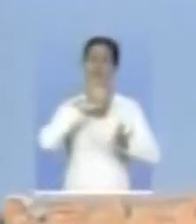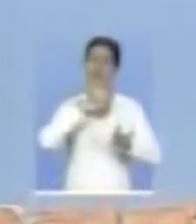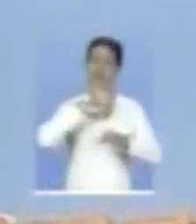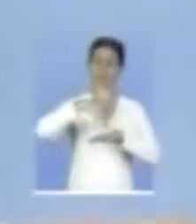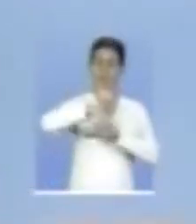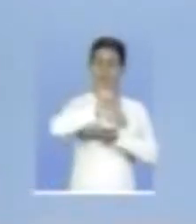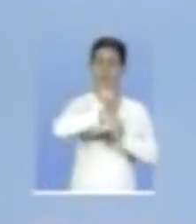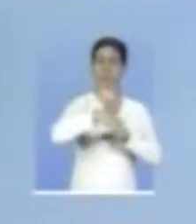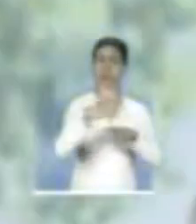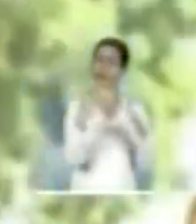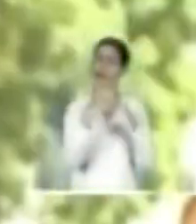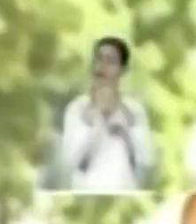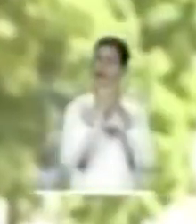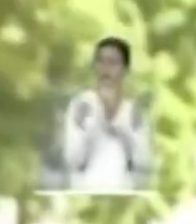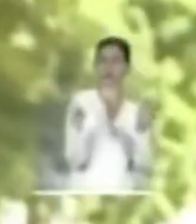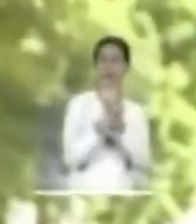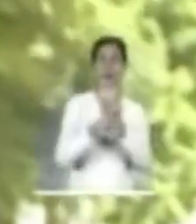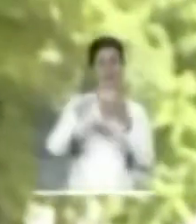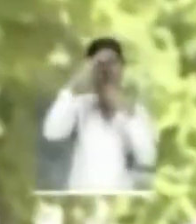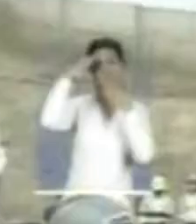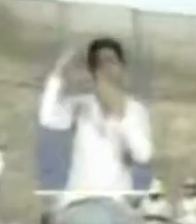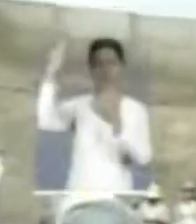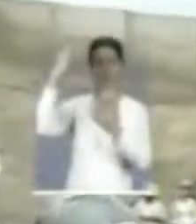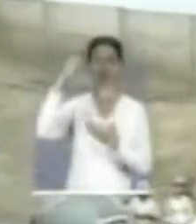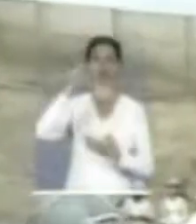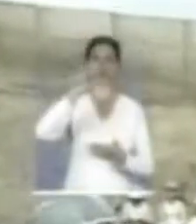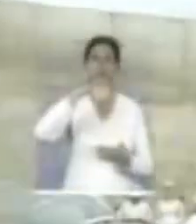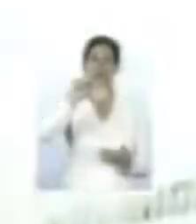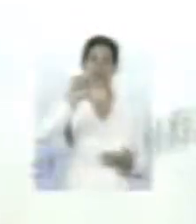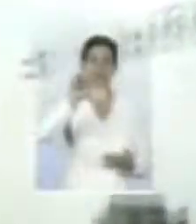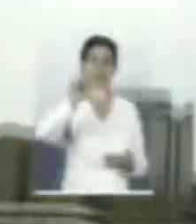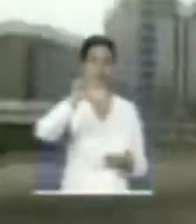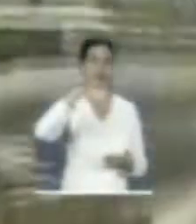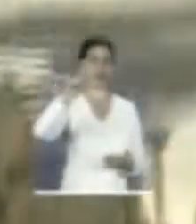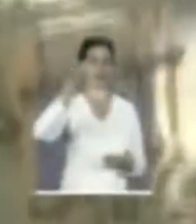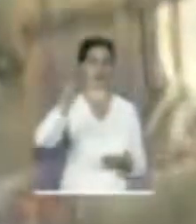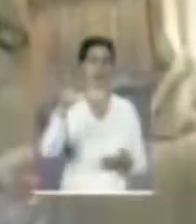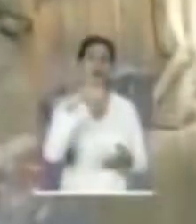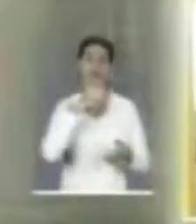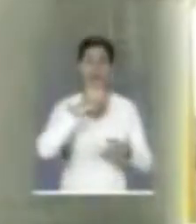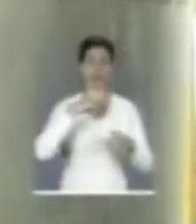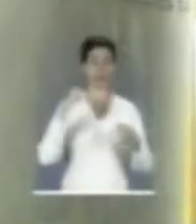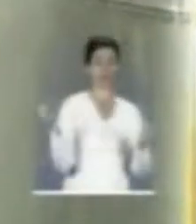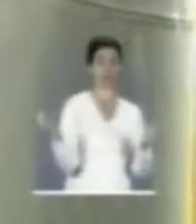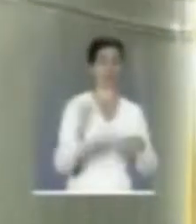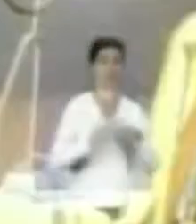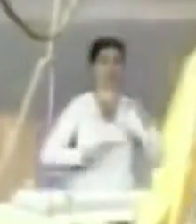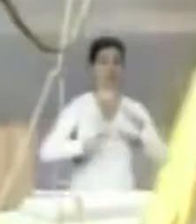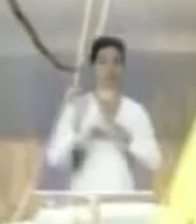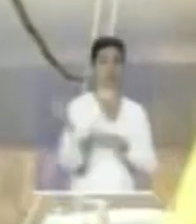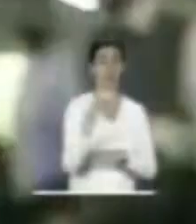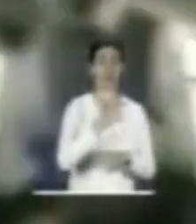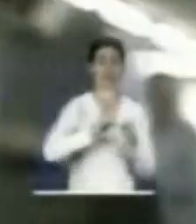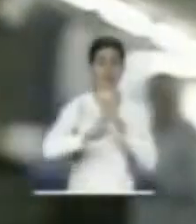tenho endereço fixo hoje, graças a você. Geraldo Alckmin constrói novas linhas do metrô.